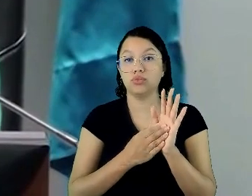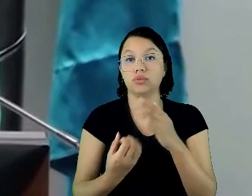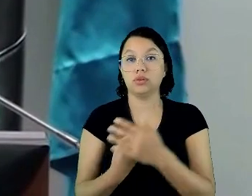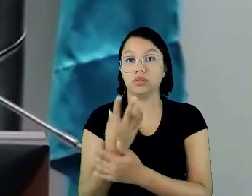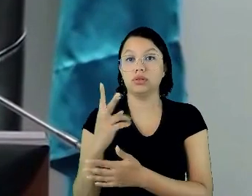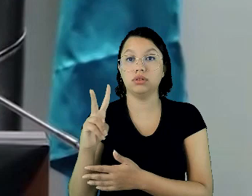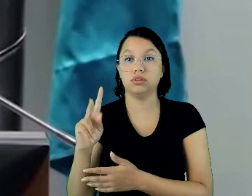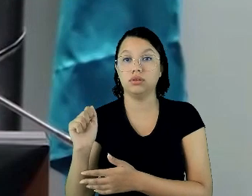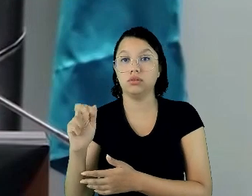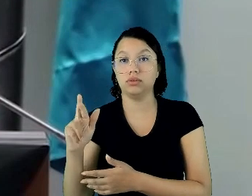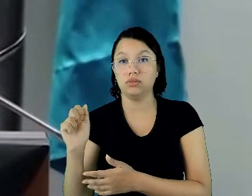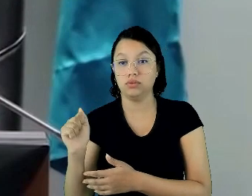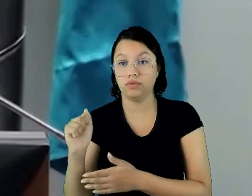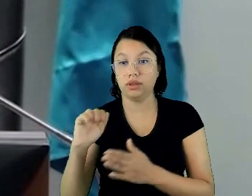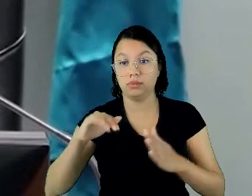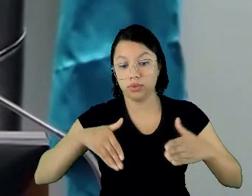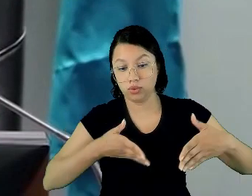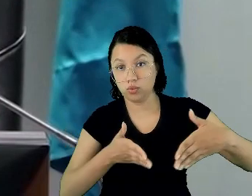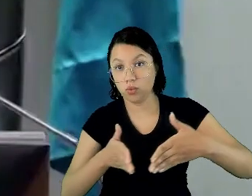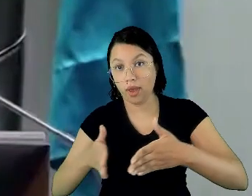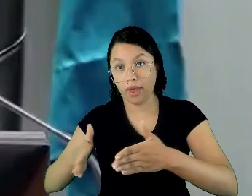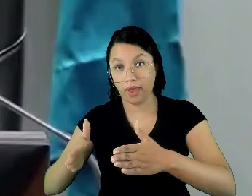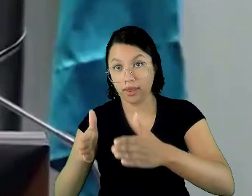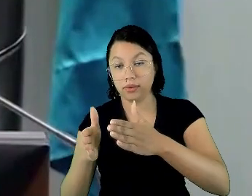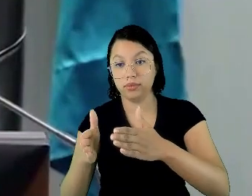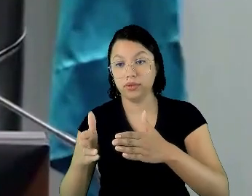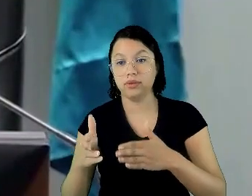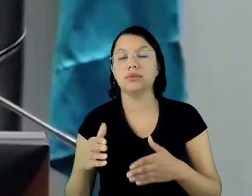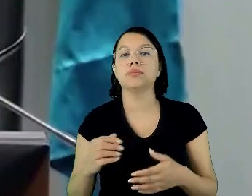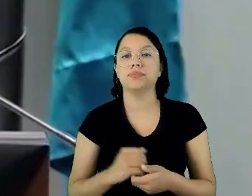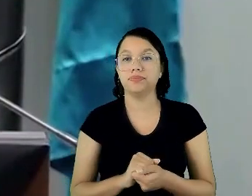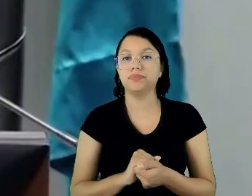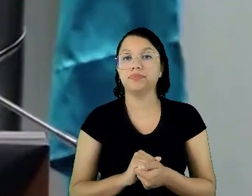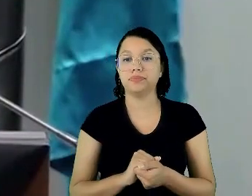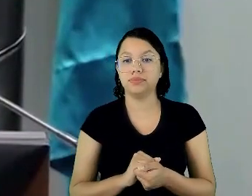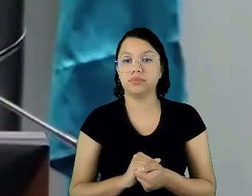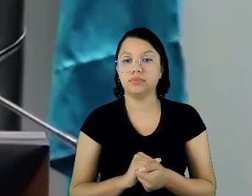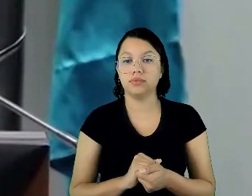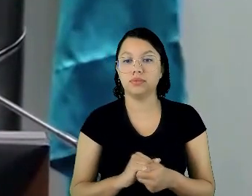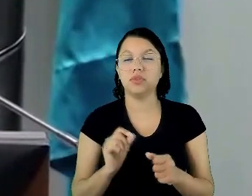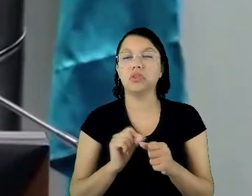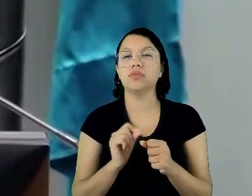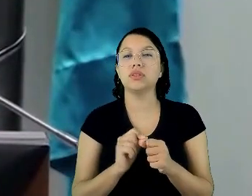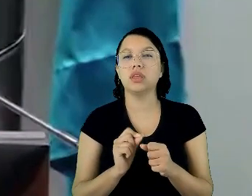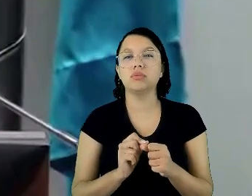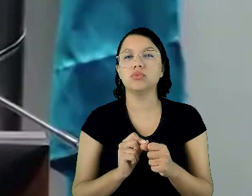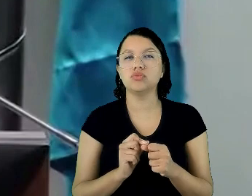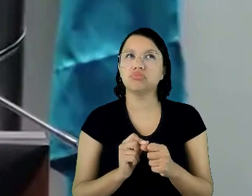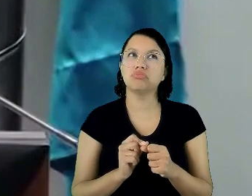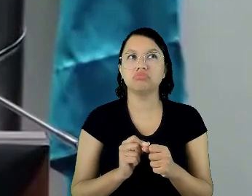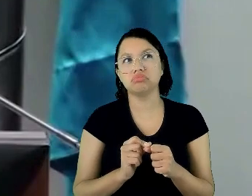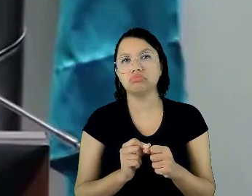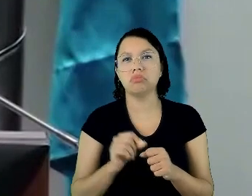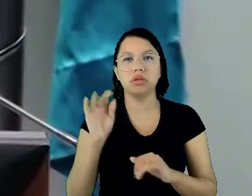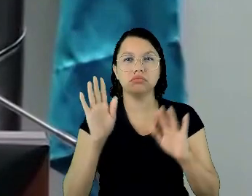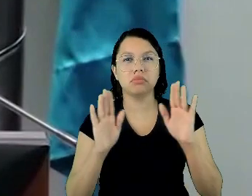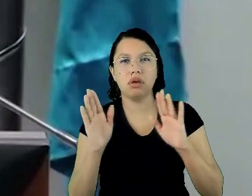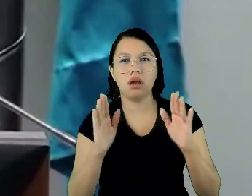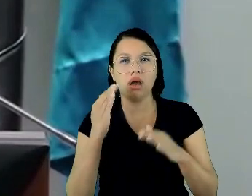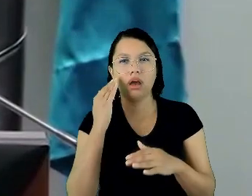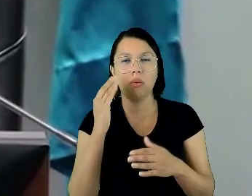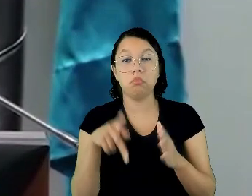né, bioceânica. Fizemos até uma estimativa modesta, se eu não me engano, são 7